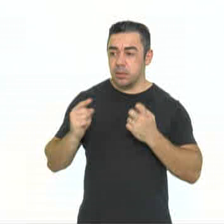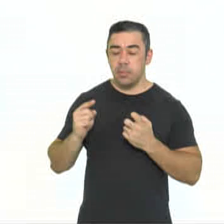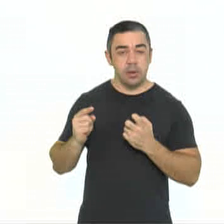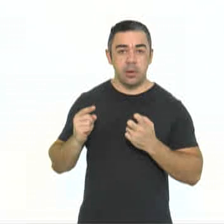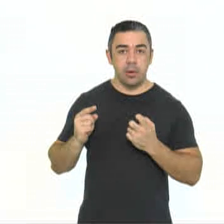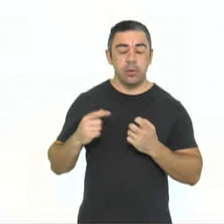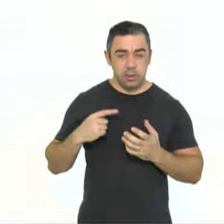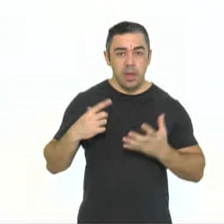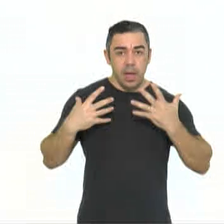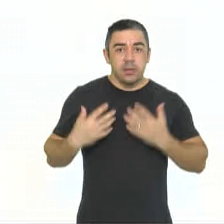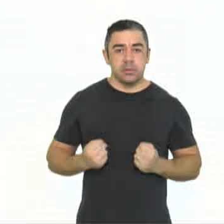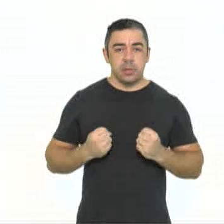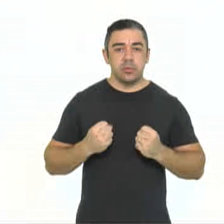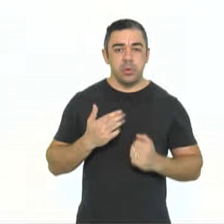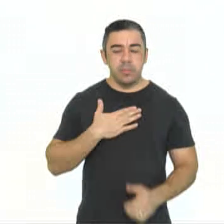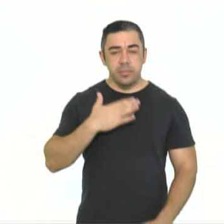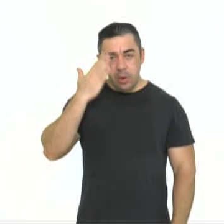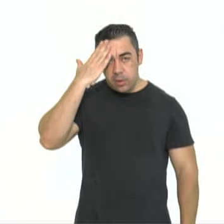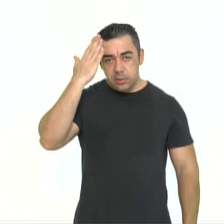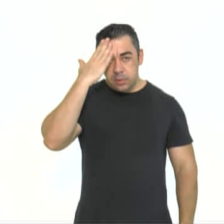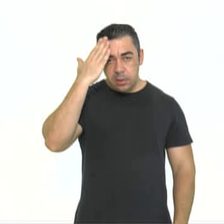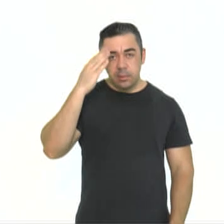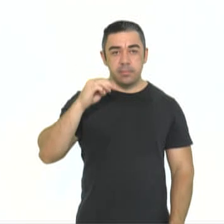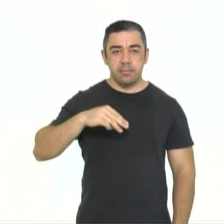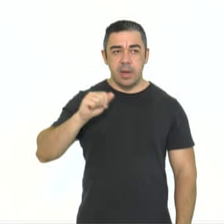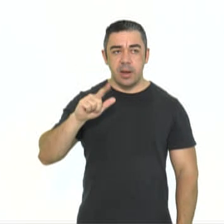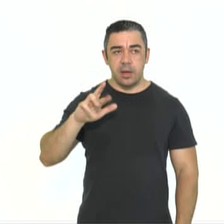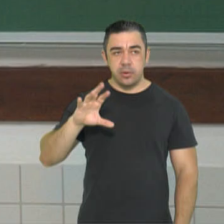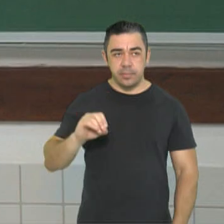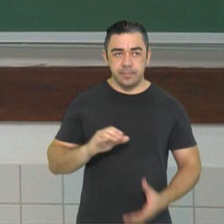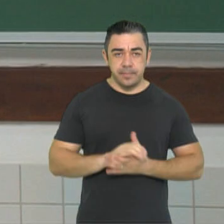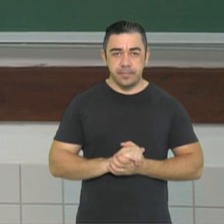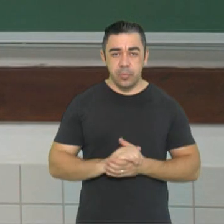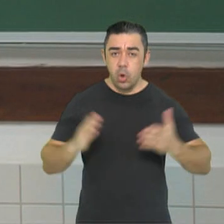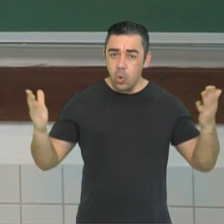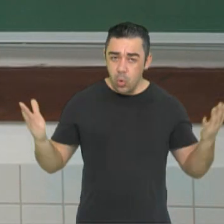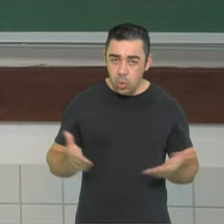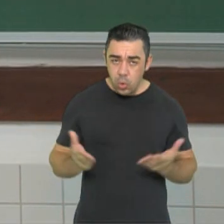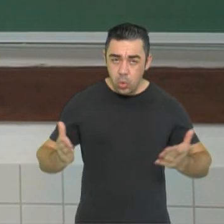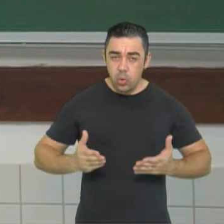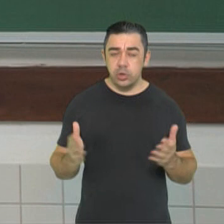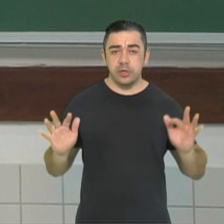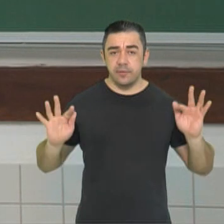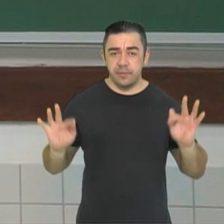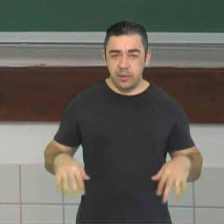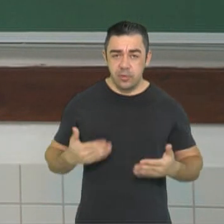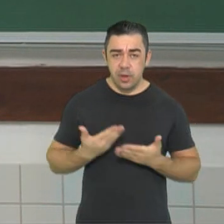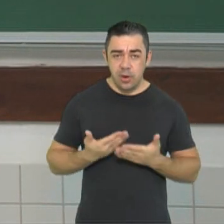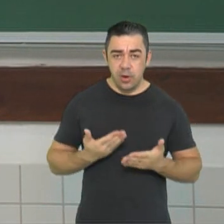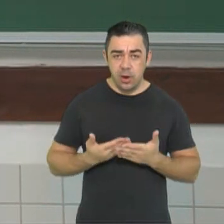tendo em alta consideração o meu saber malaio. Por hoje, nós vamos ficar por aqui